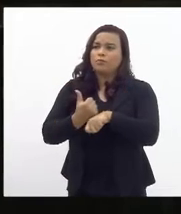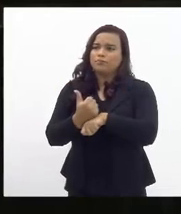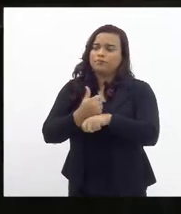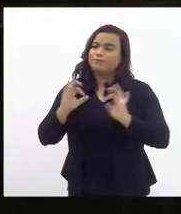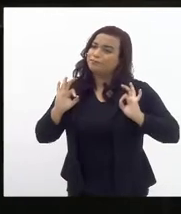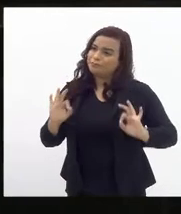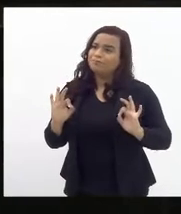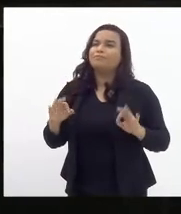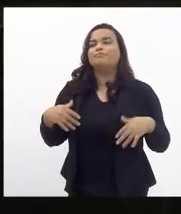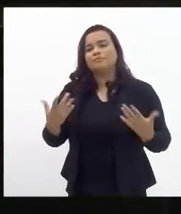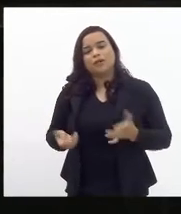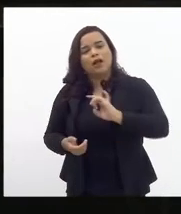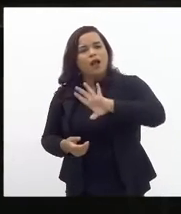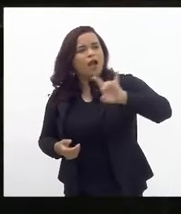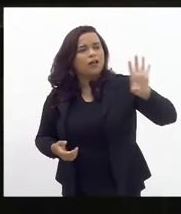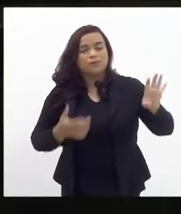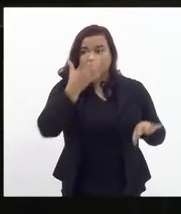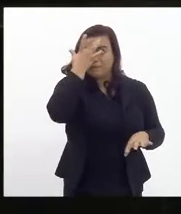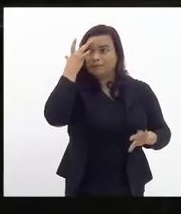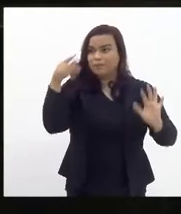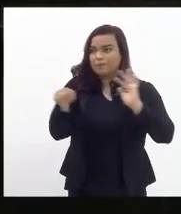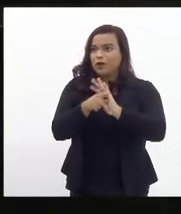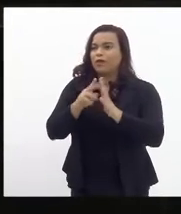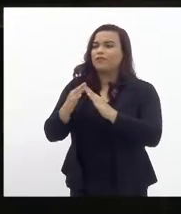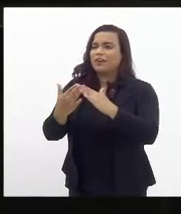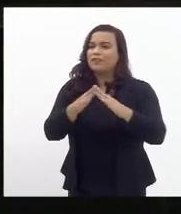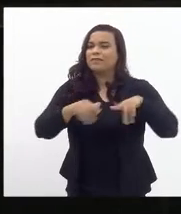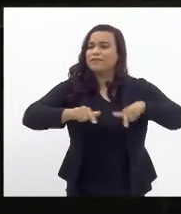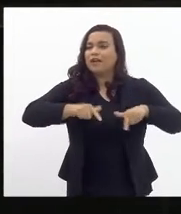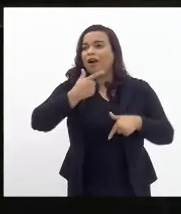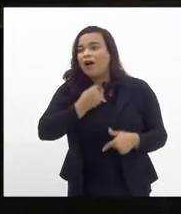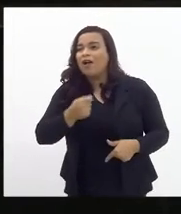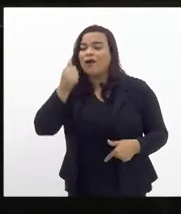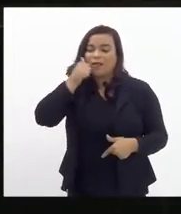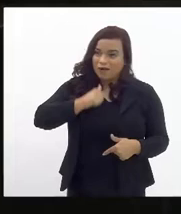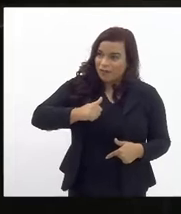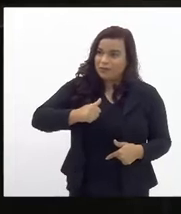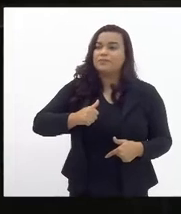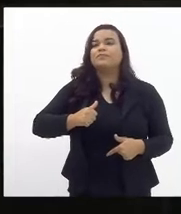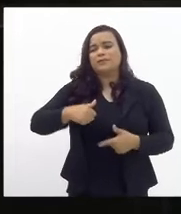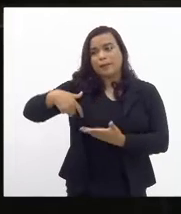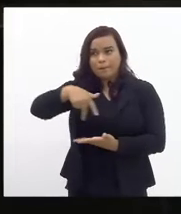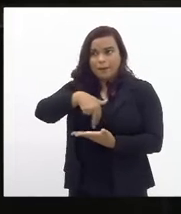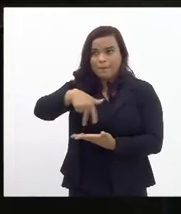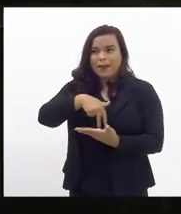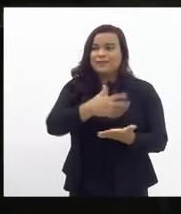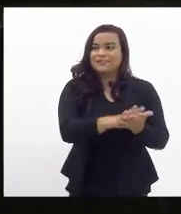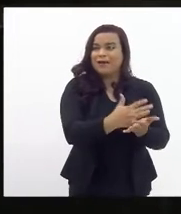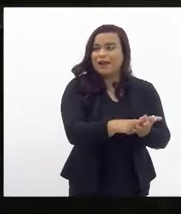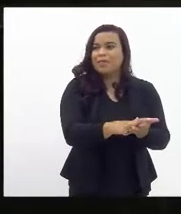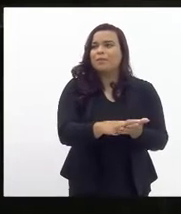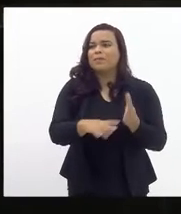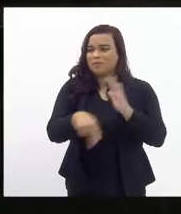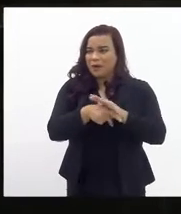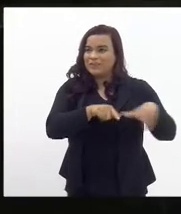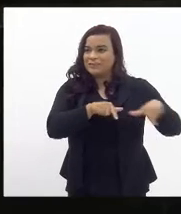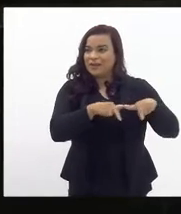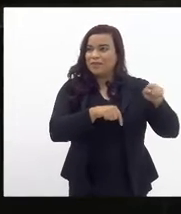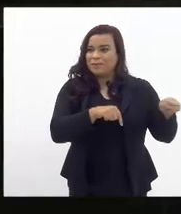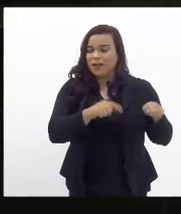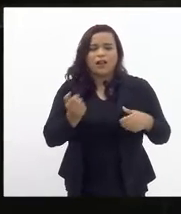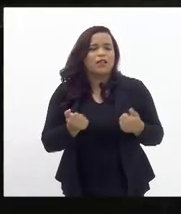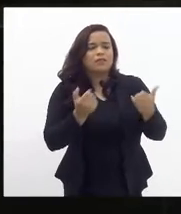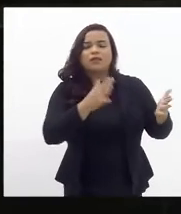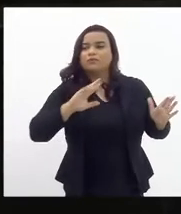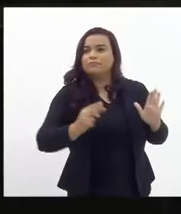passista homem de favela, essa casa está fazendo uma justiça de reconhecer o quanto que esses profissionais são valorosos e